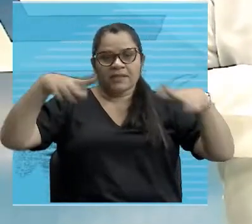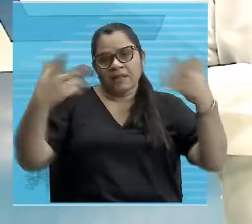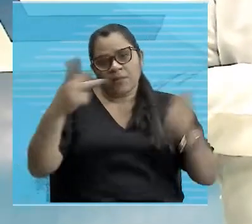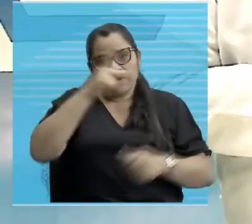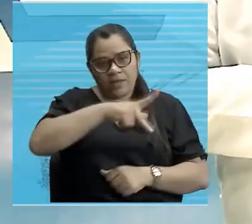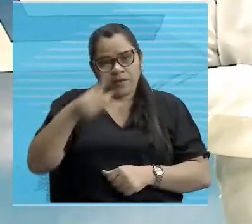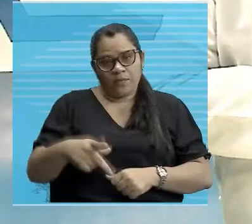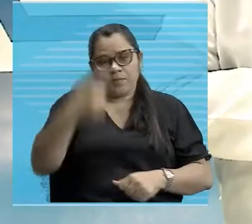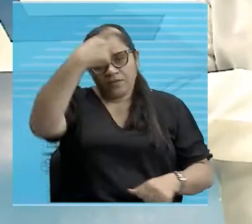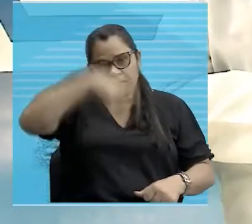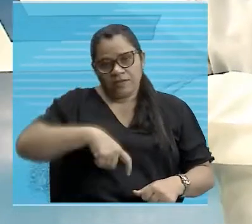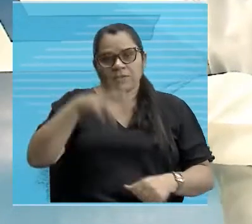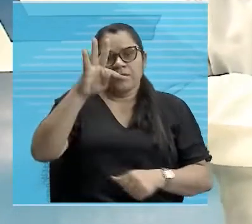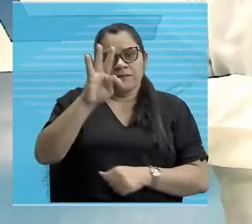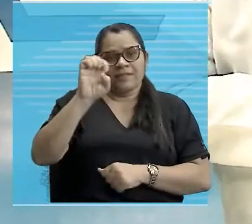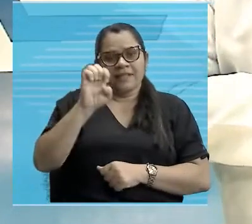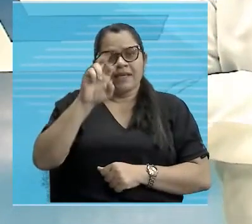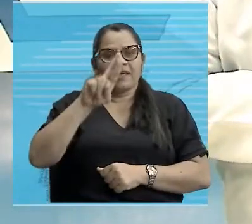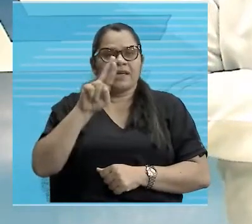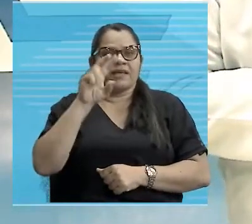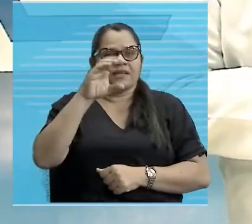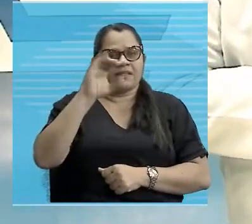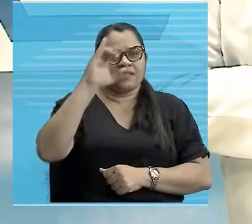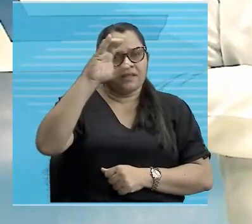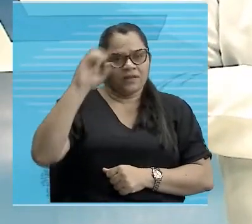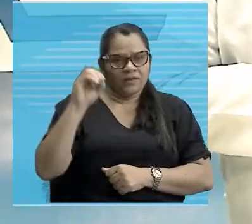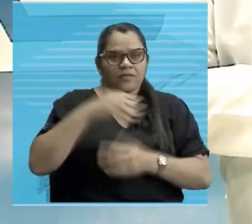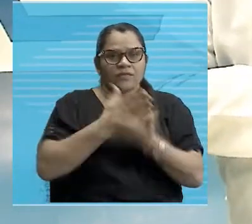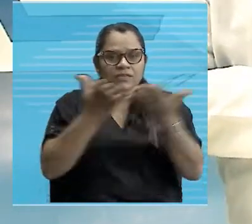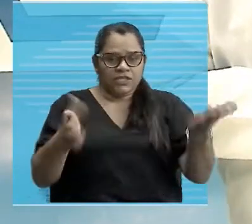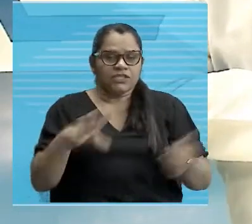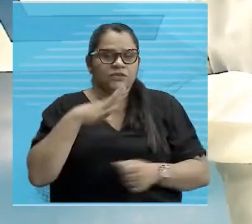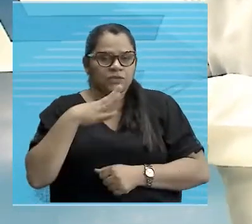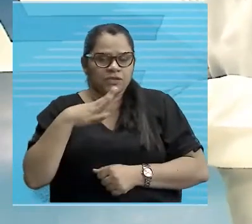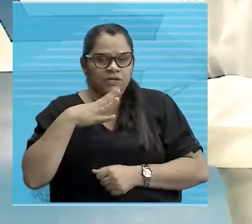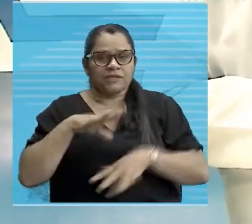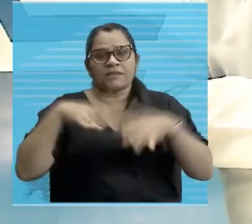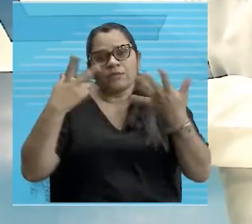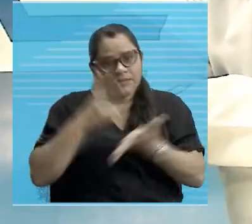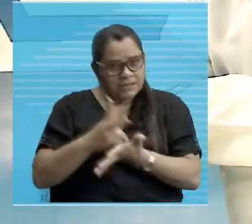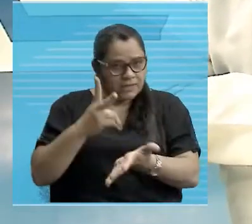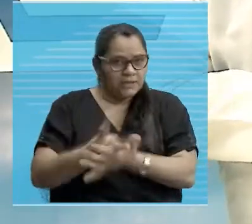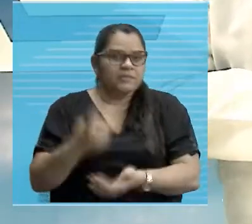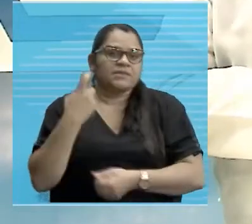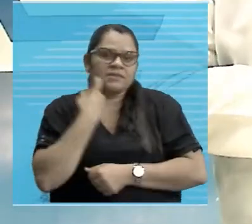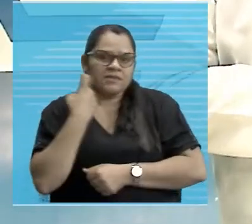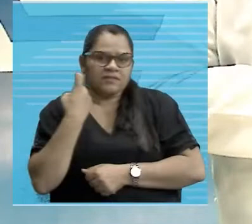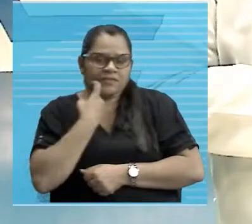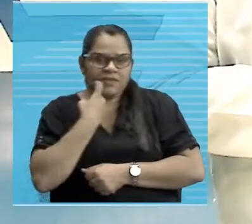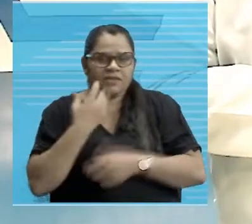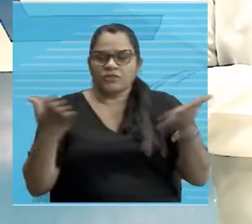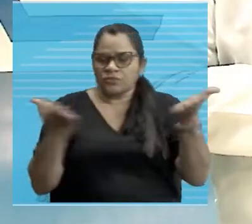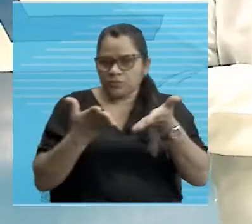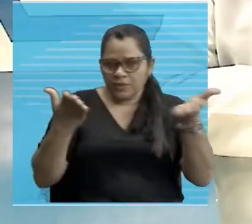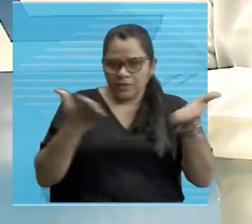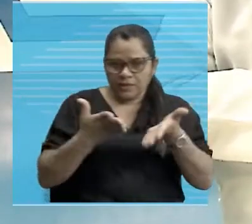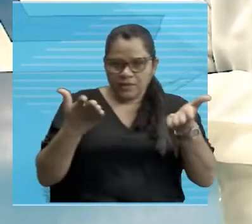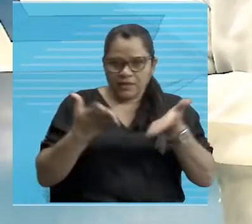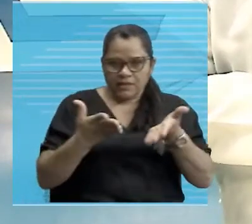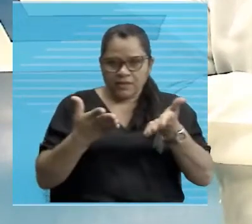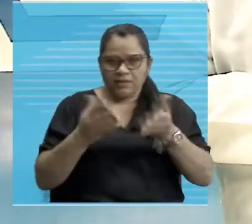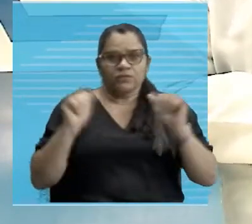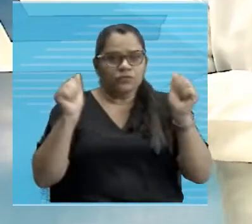professor Técio Câmara, você já conhece. Toda sexta-feira eu estou aqui